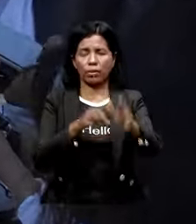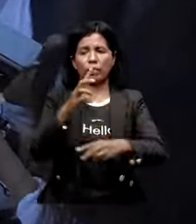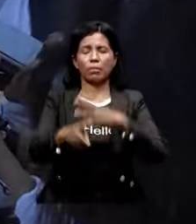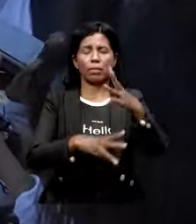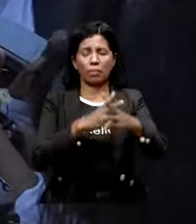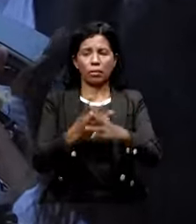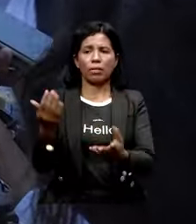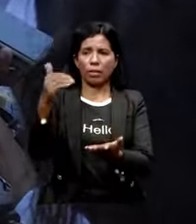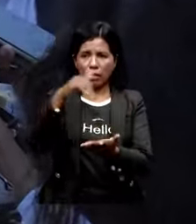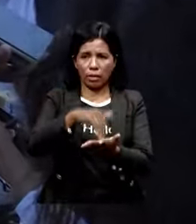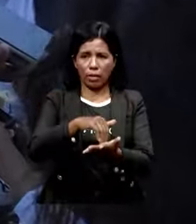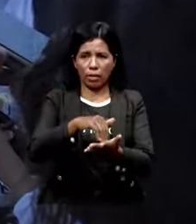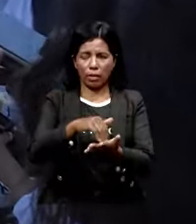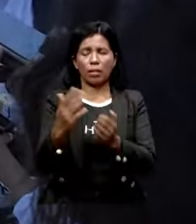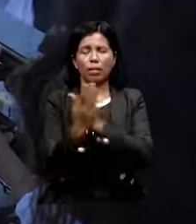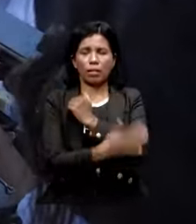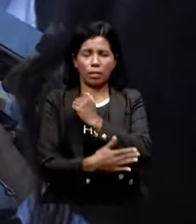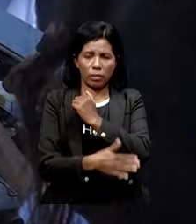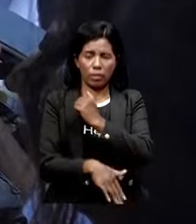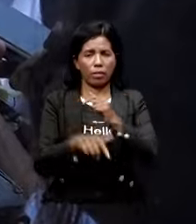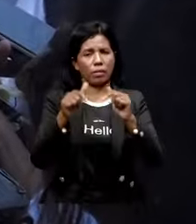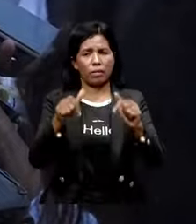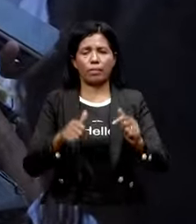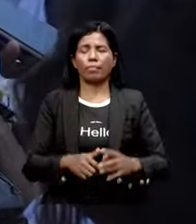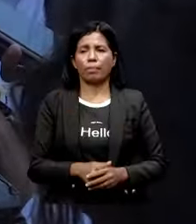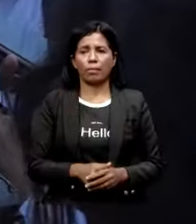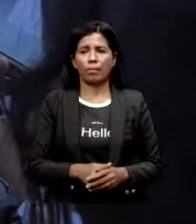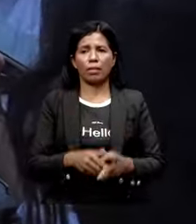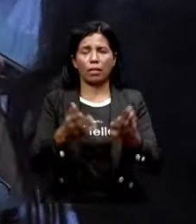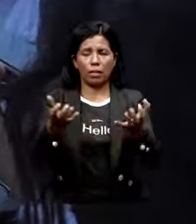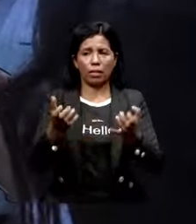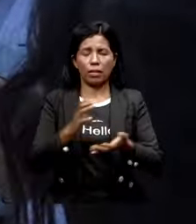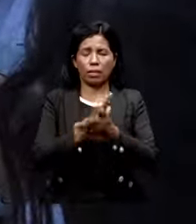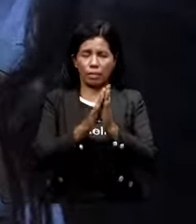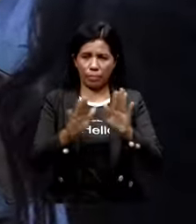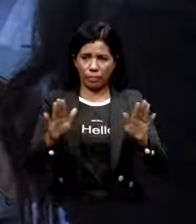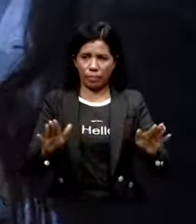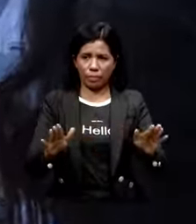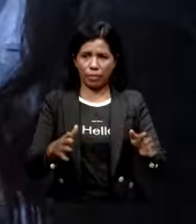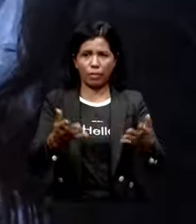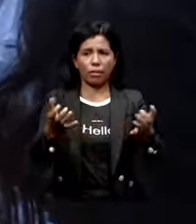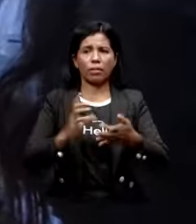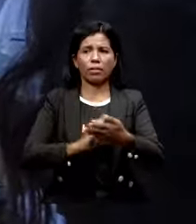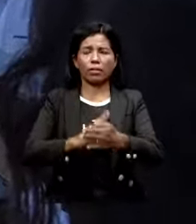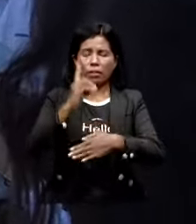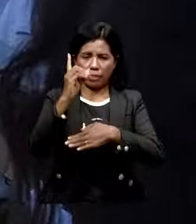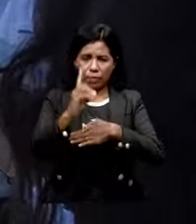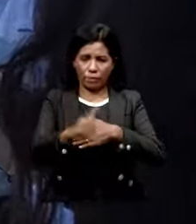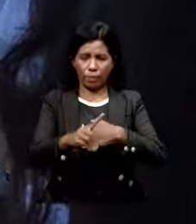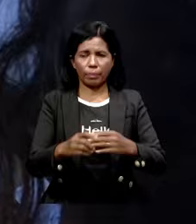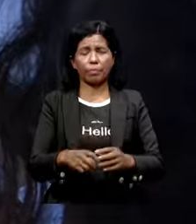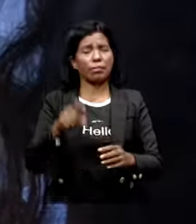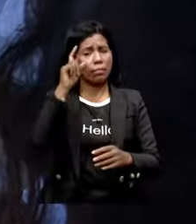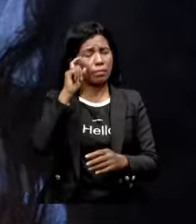do tanque, a raio né, a cara que paz, a cara que desenvolvimento. Xanana